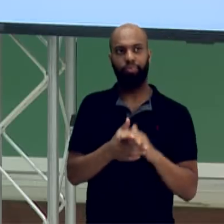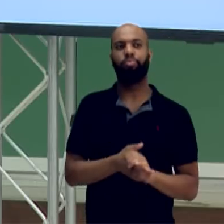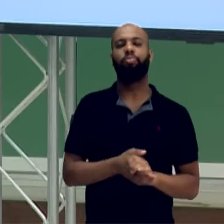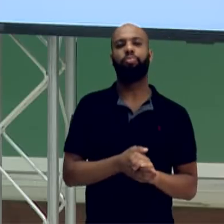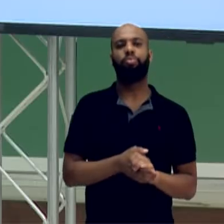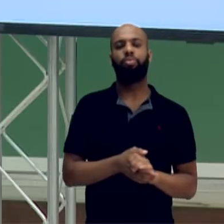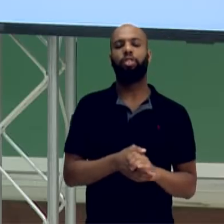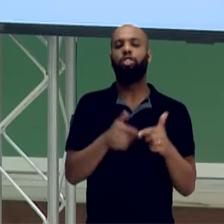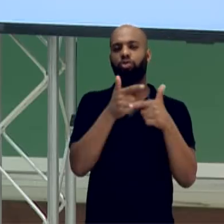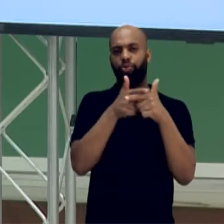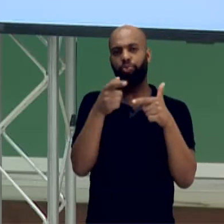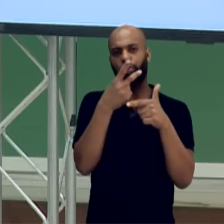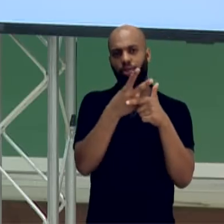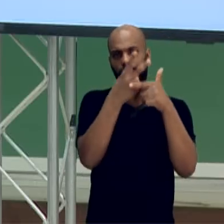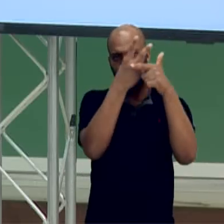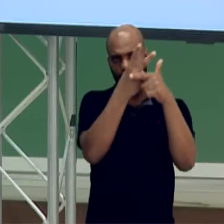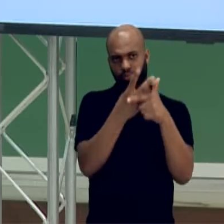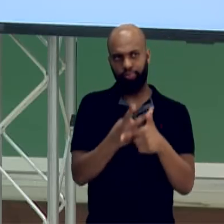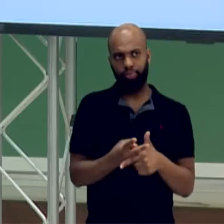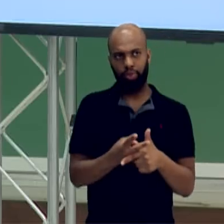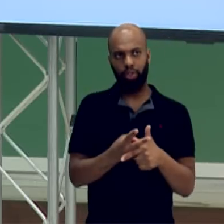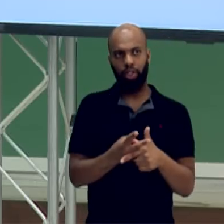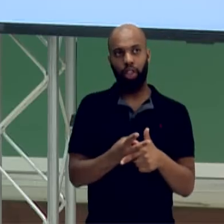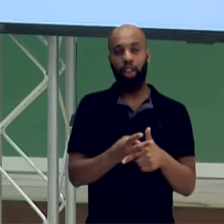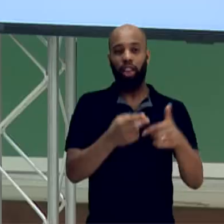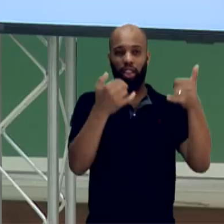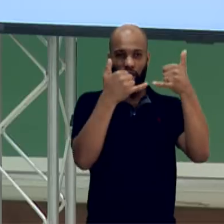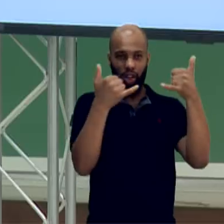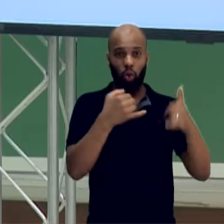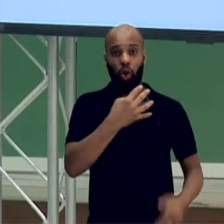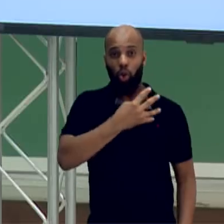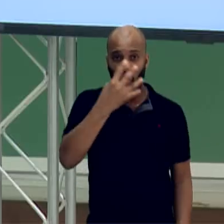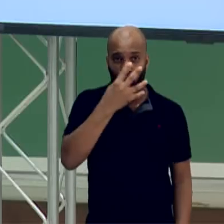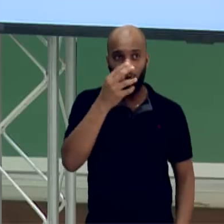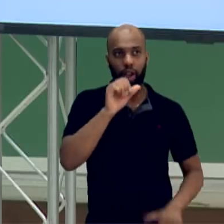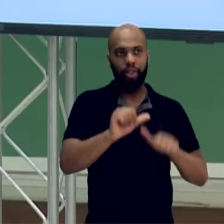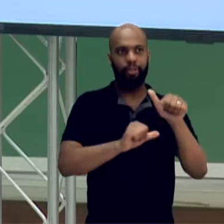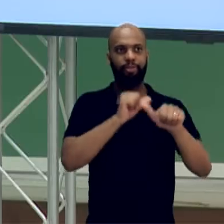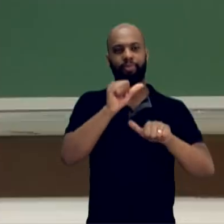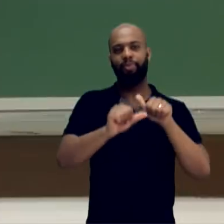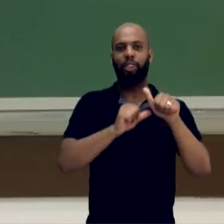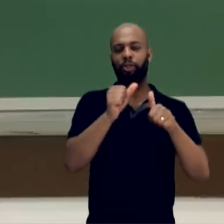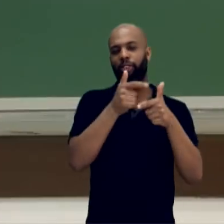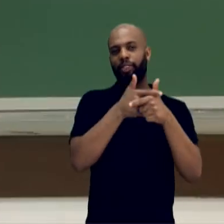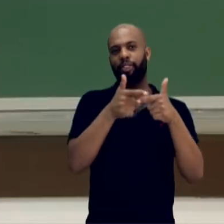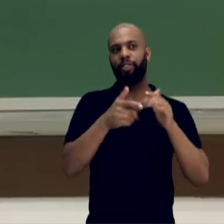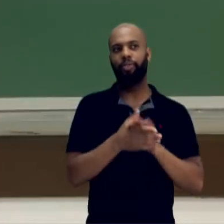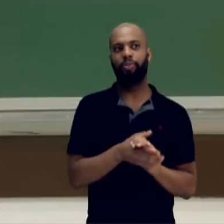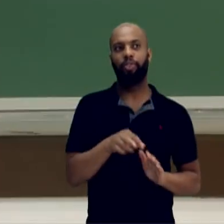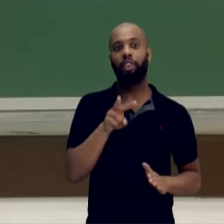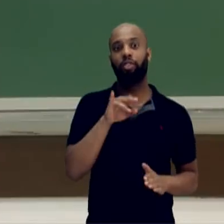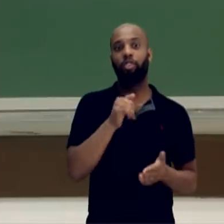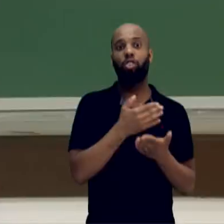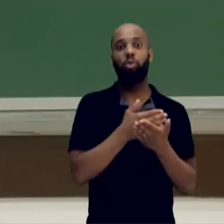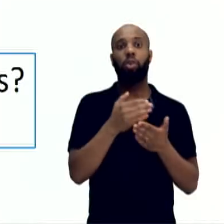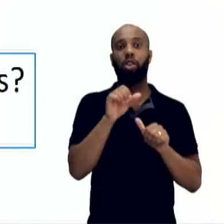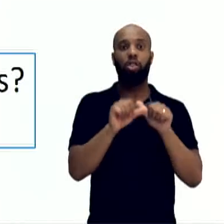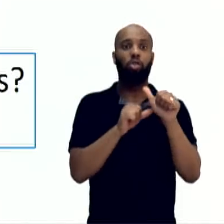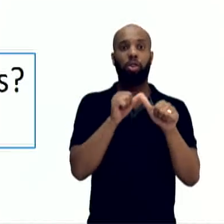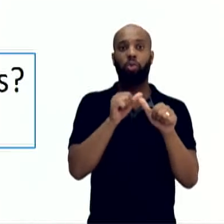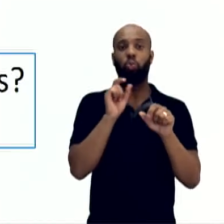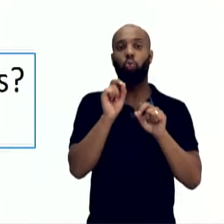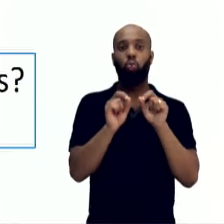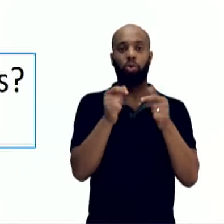na terceira por 2. Quando for para a quarta linha é que eu vou mudar o divisor, que vai para